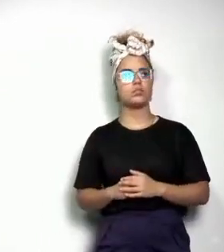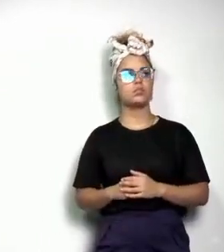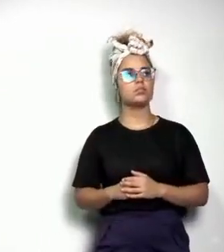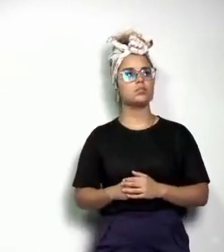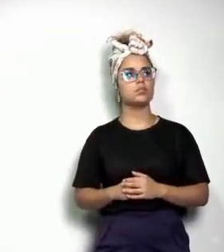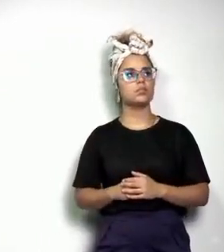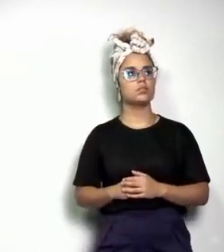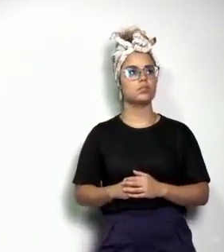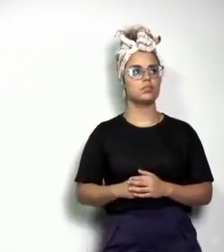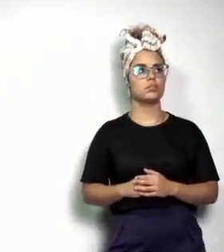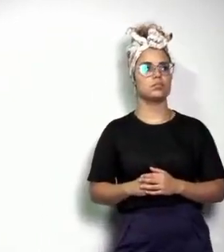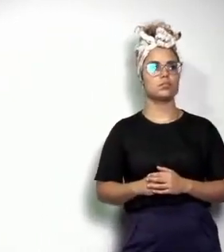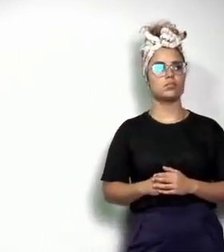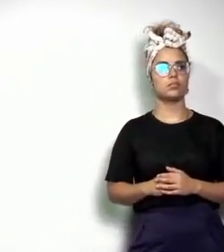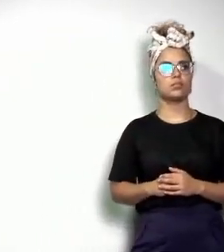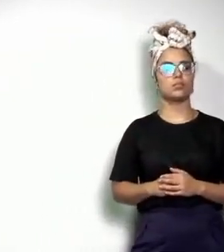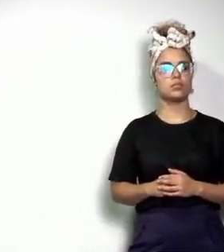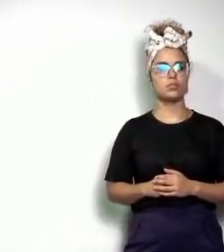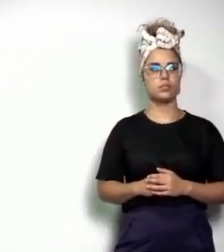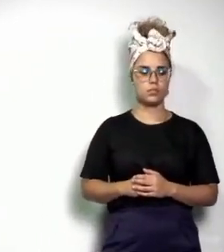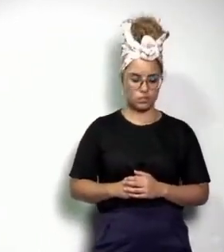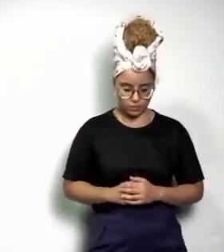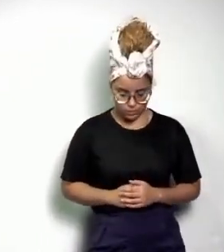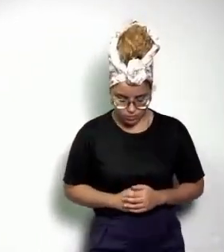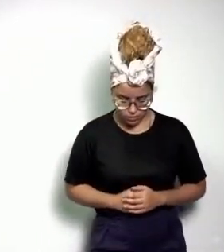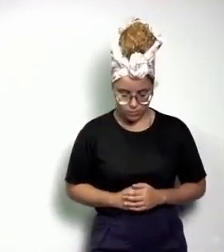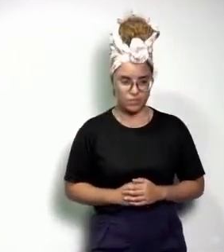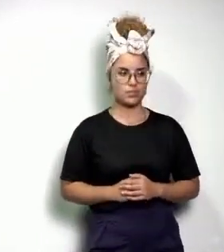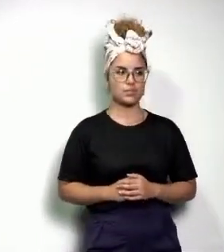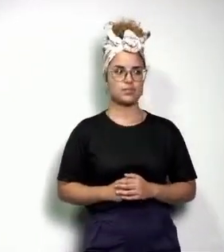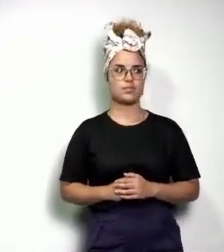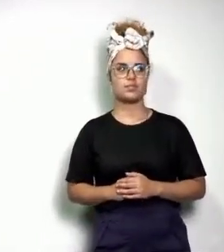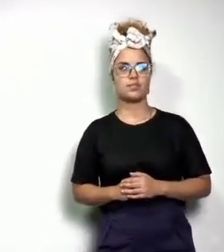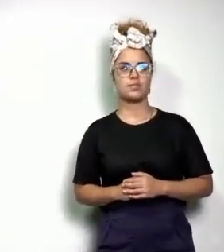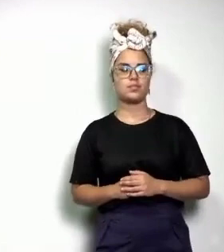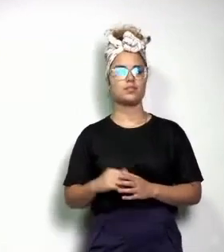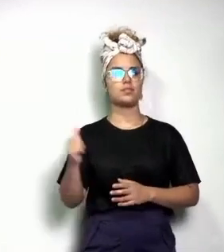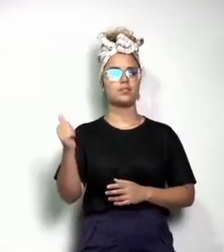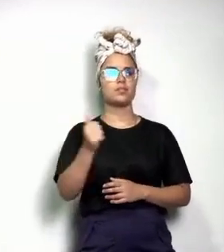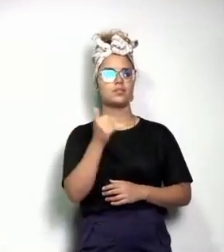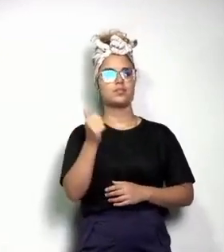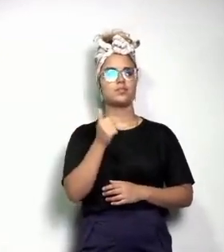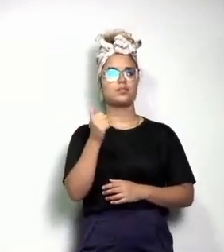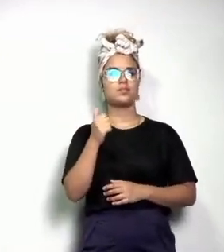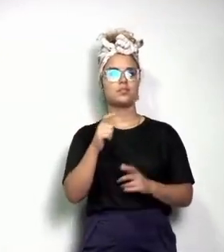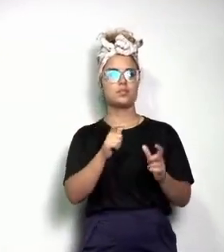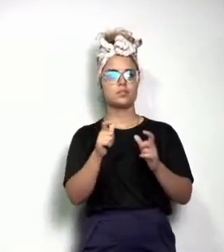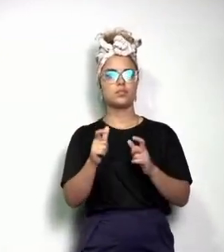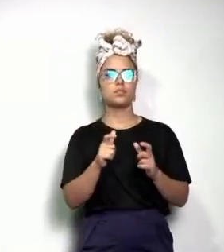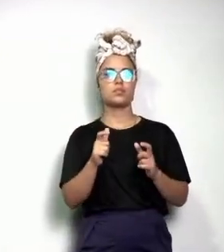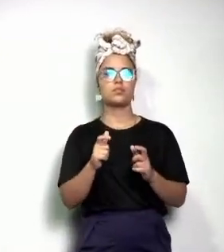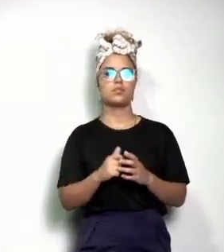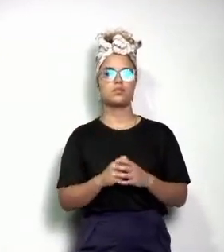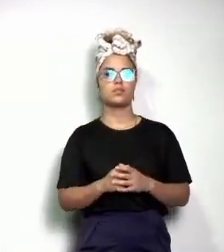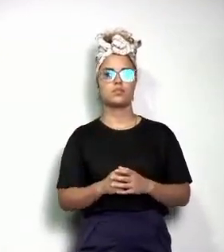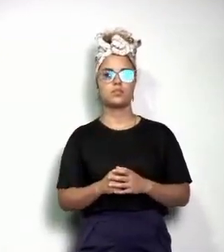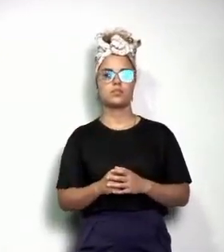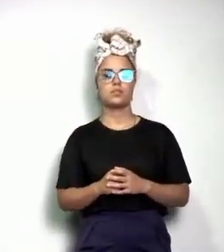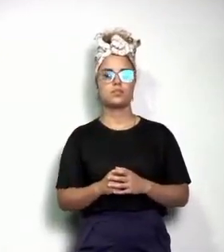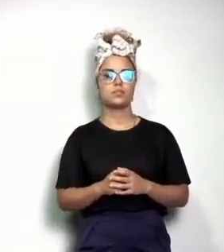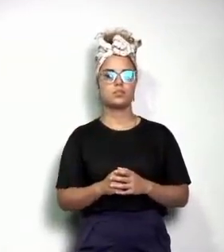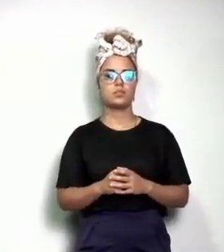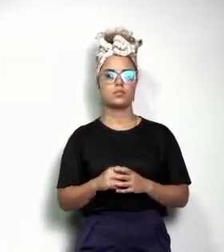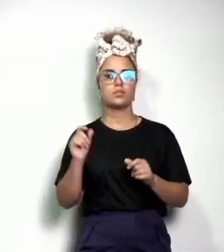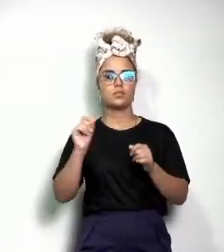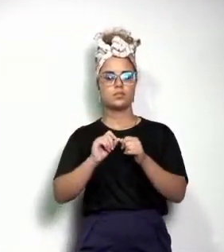Isso. Roda para você, isso. Aí vira melhor para o cabo para você, ainda não. Vira ele para